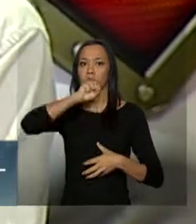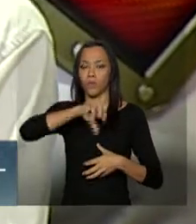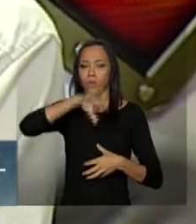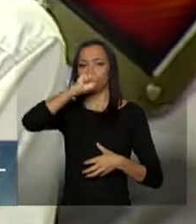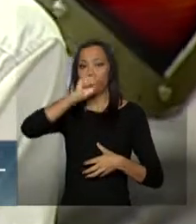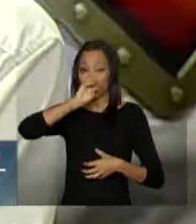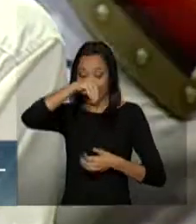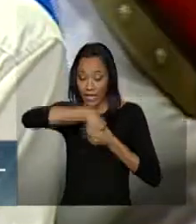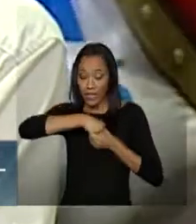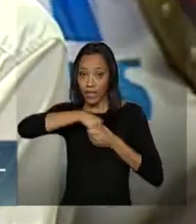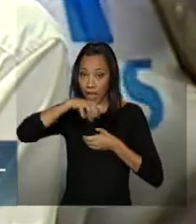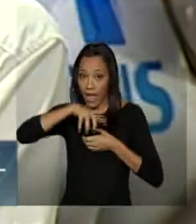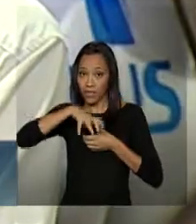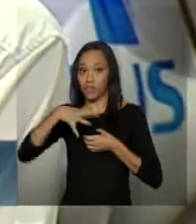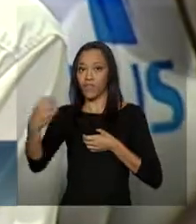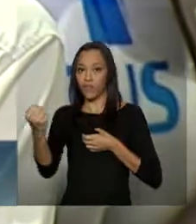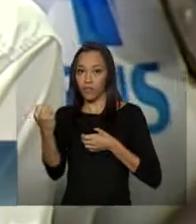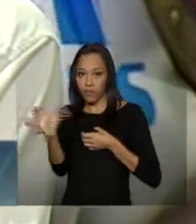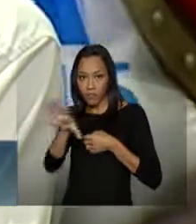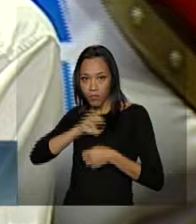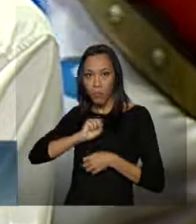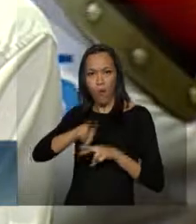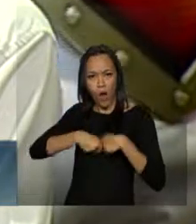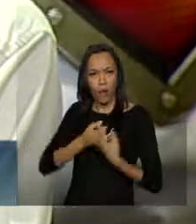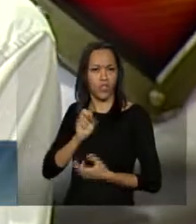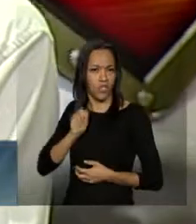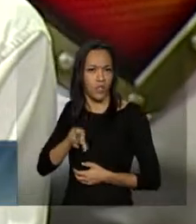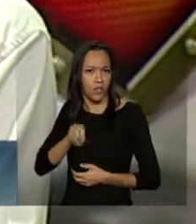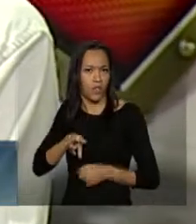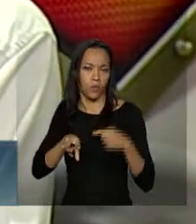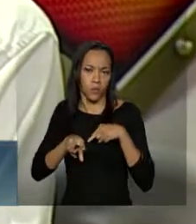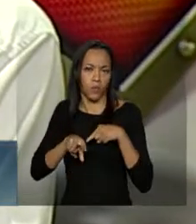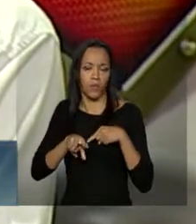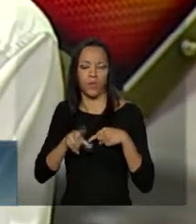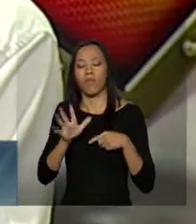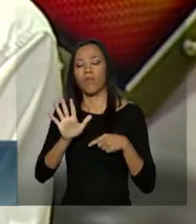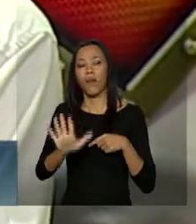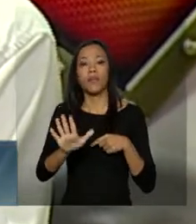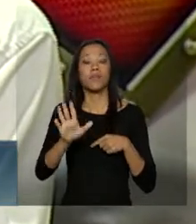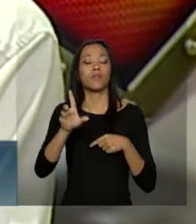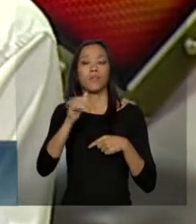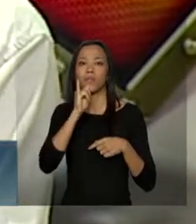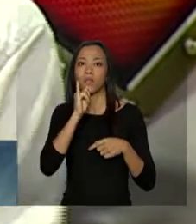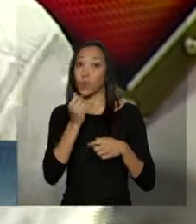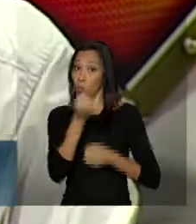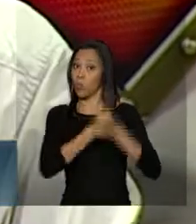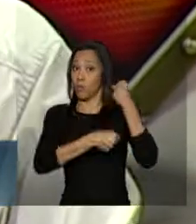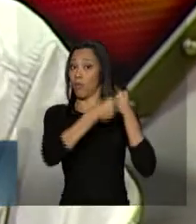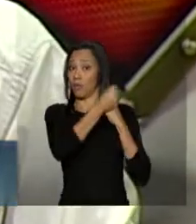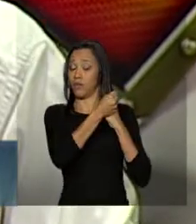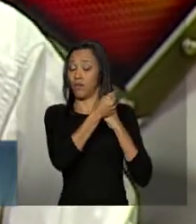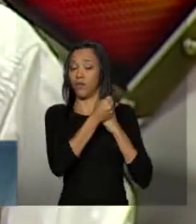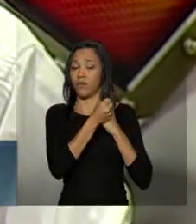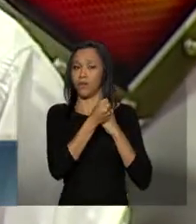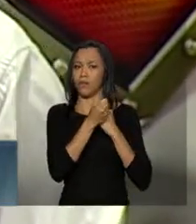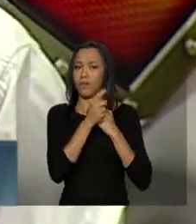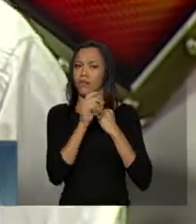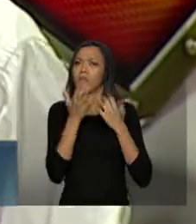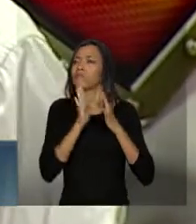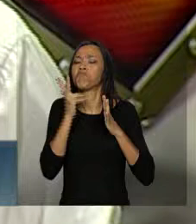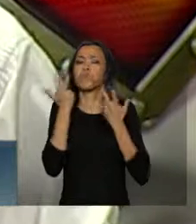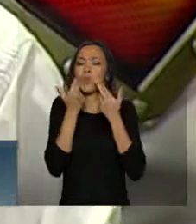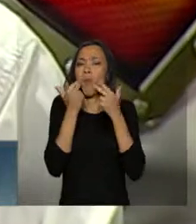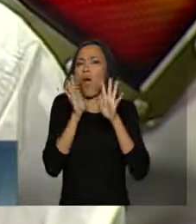doença respiratória, se a influenza aumentou ou não naquele ano. Especificamente, no ano passado, nós tivemos um ano relativamente